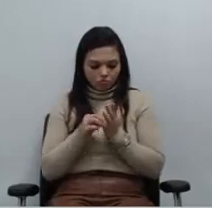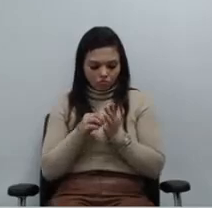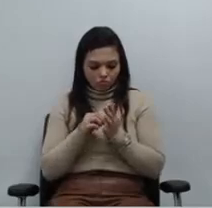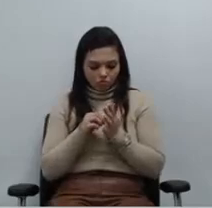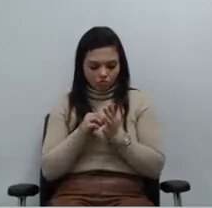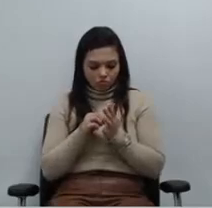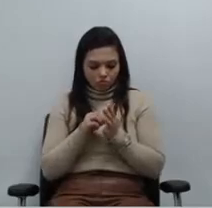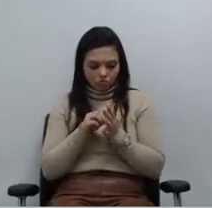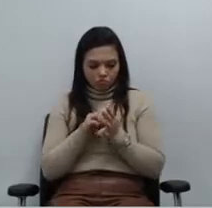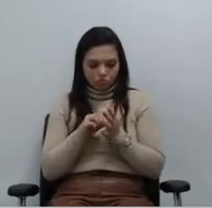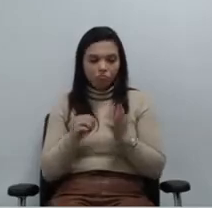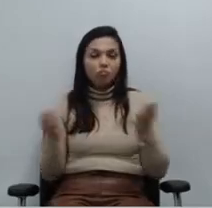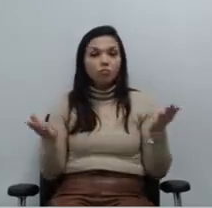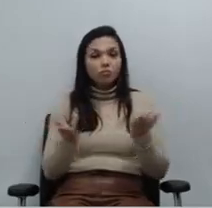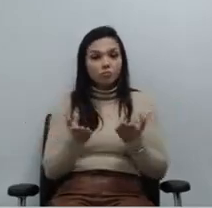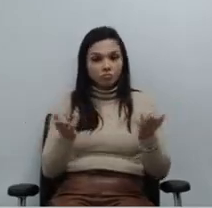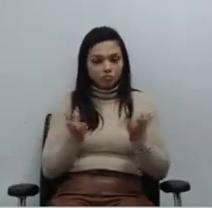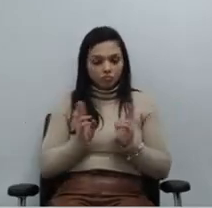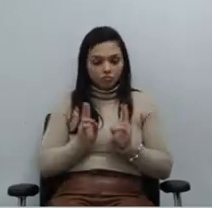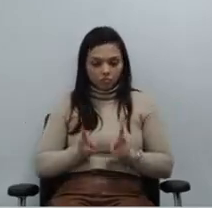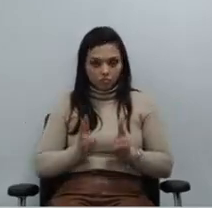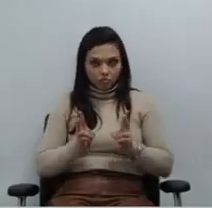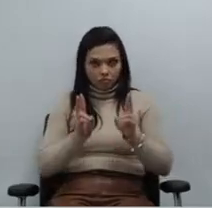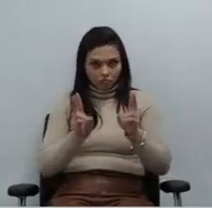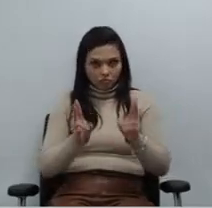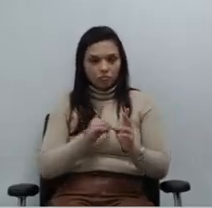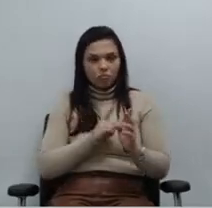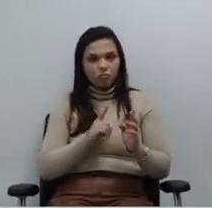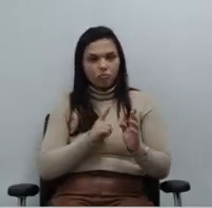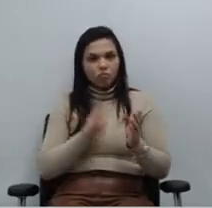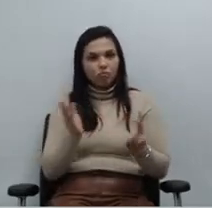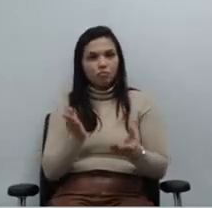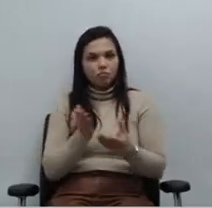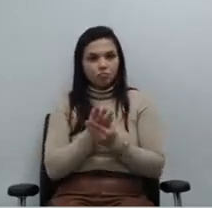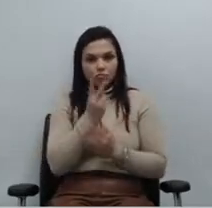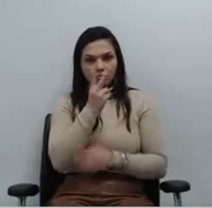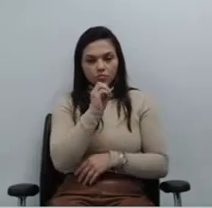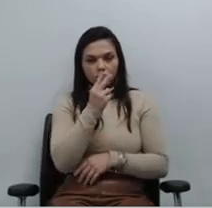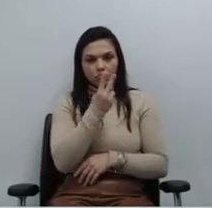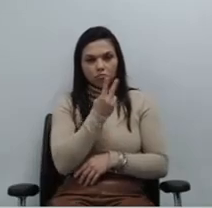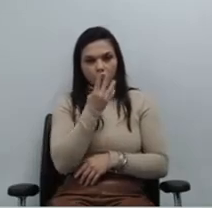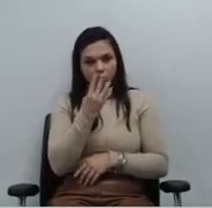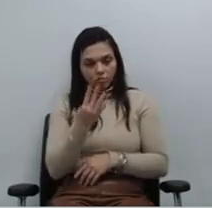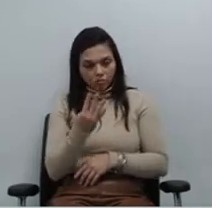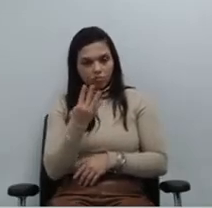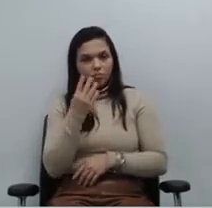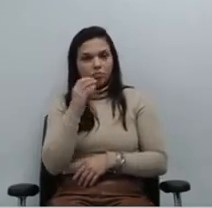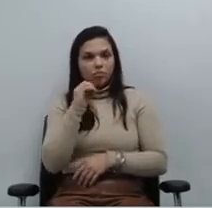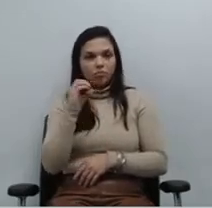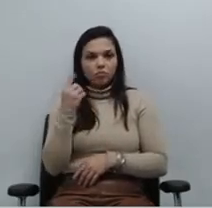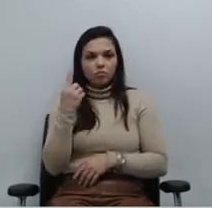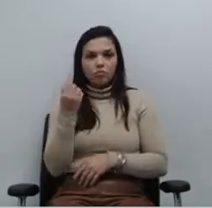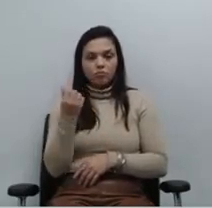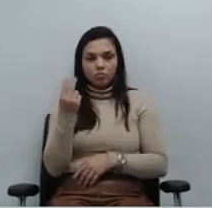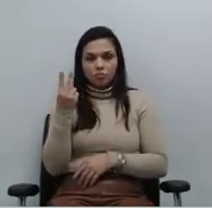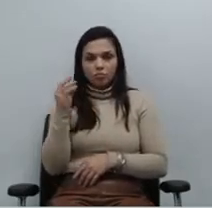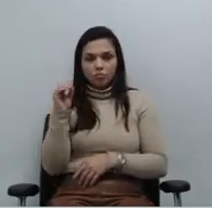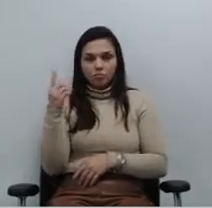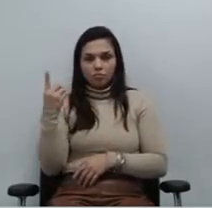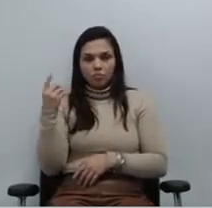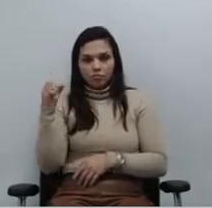Na sequência, nós temos os autos de número 2024, 0016, 918, de relatoria